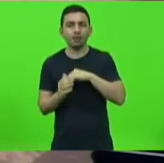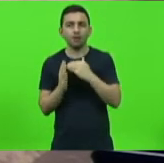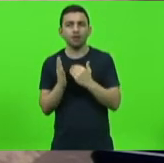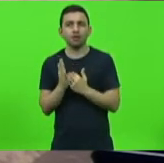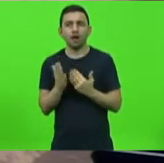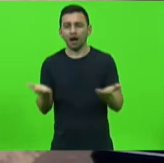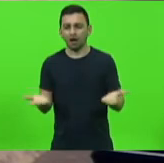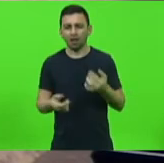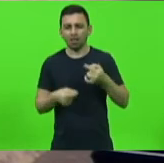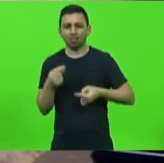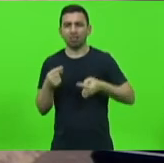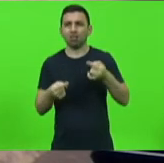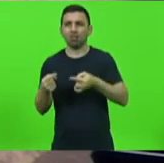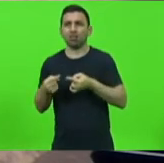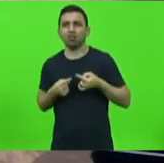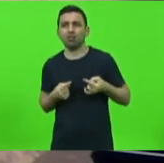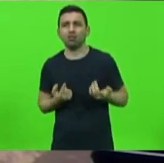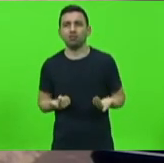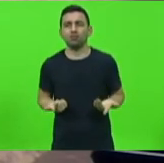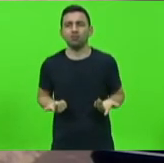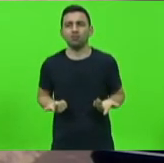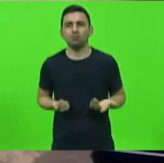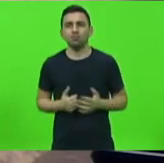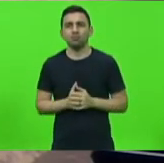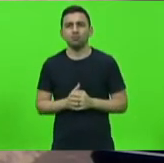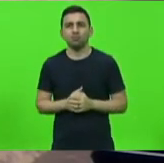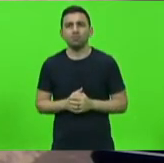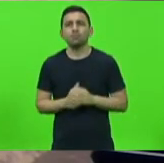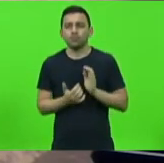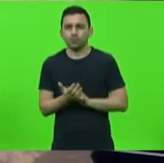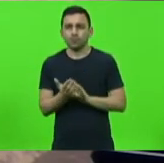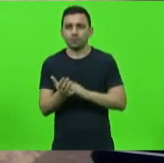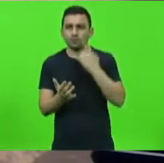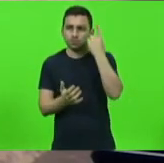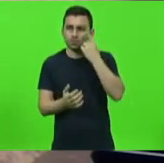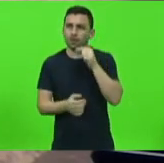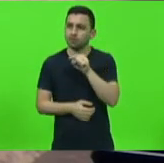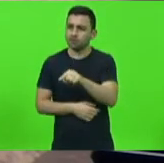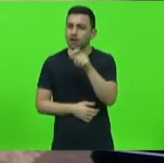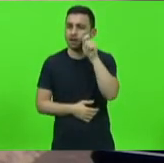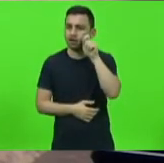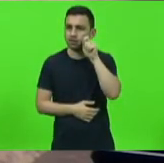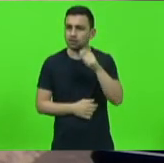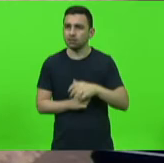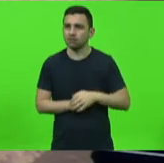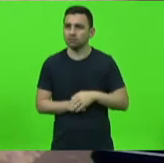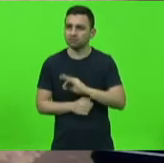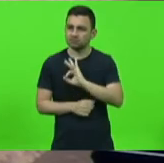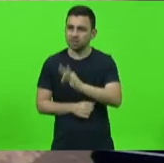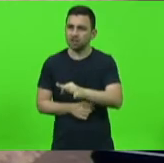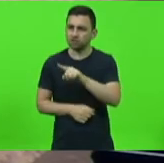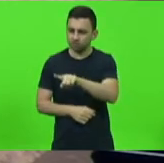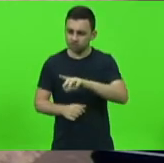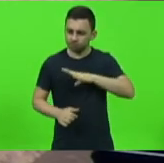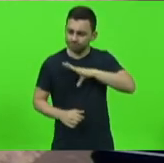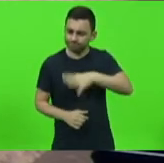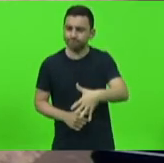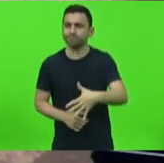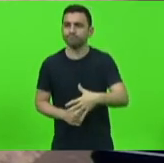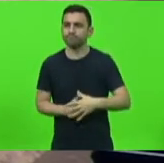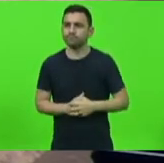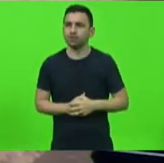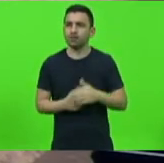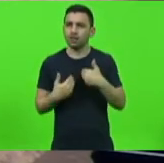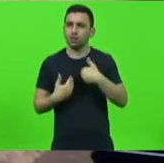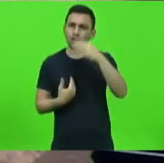aqui nos degladiando. E parabéns, deputada Ana, você é uma mulher brava, eu aprendi